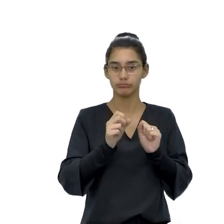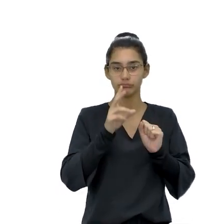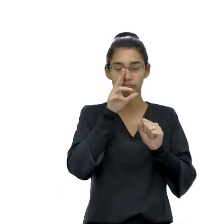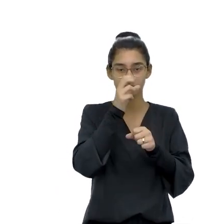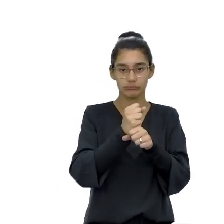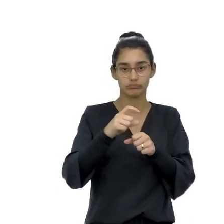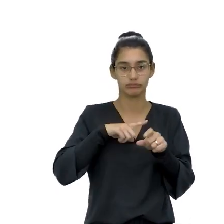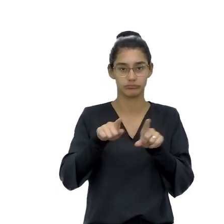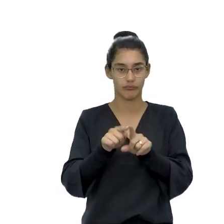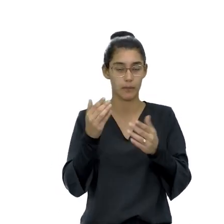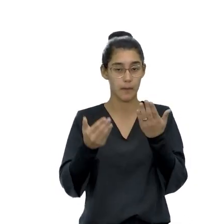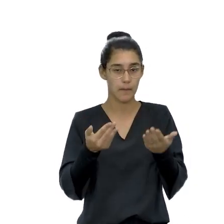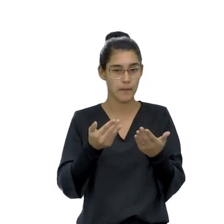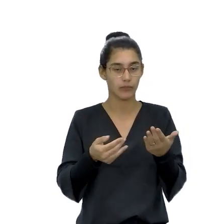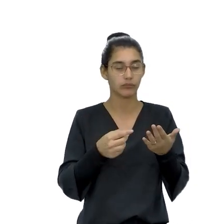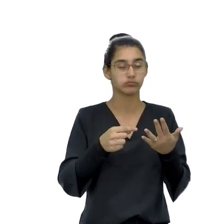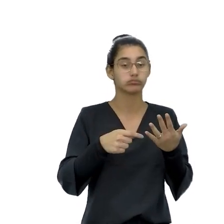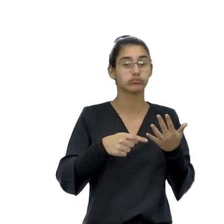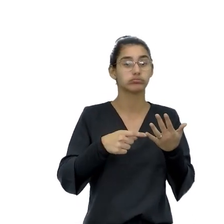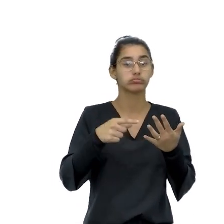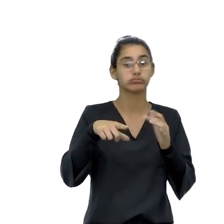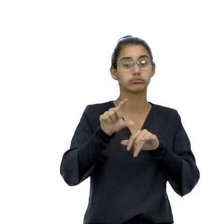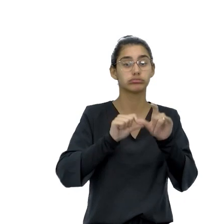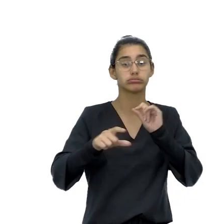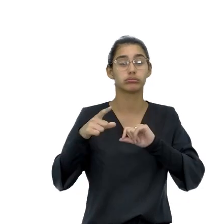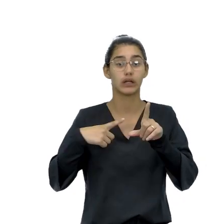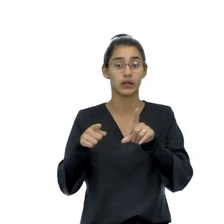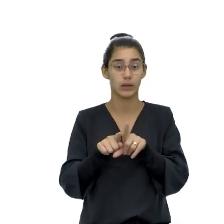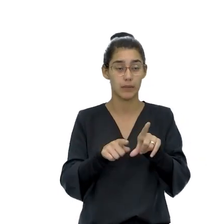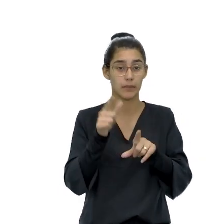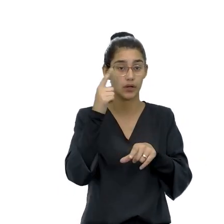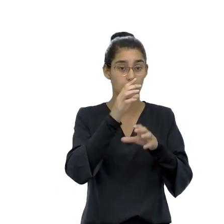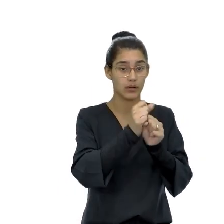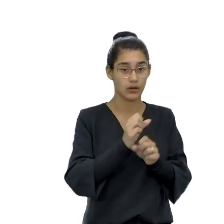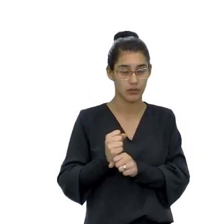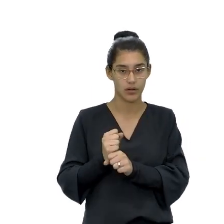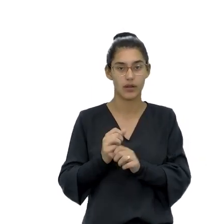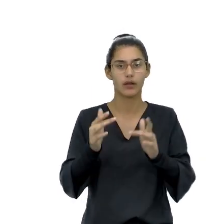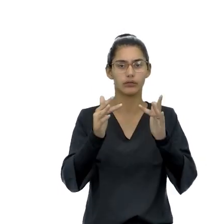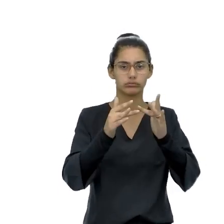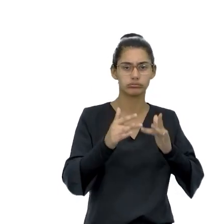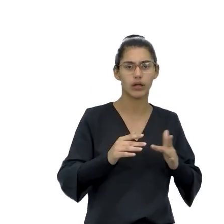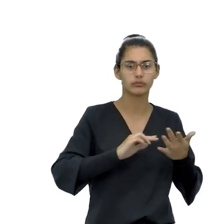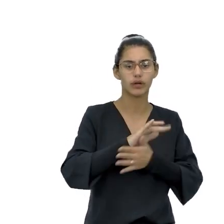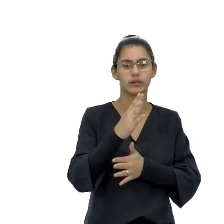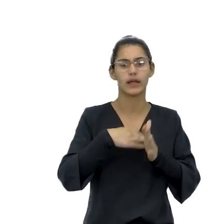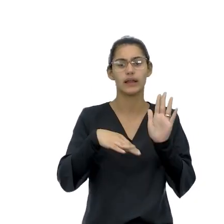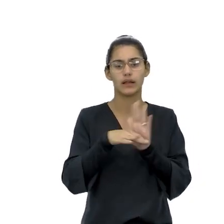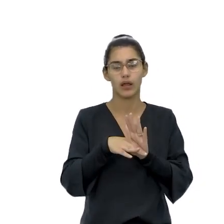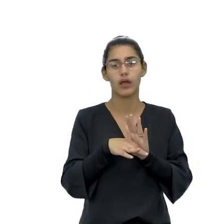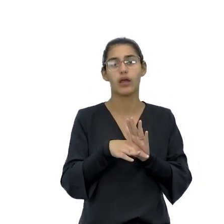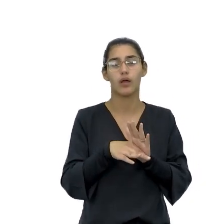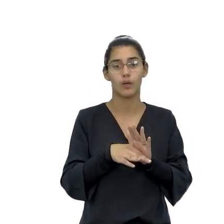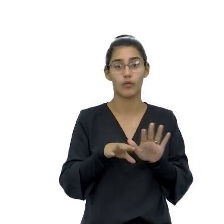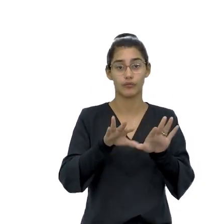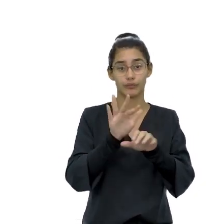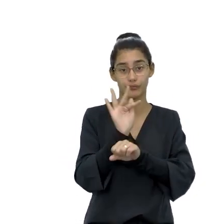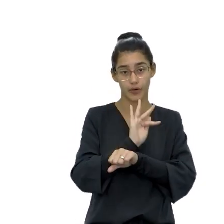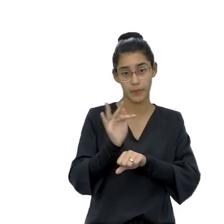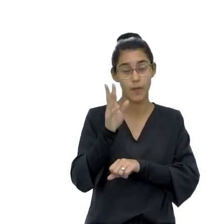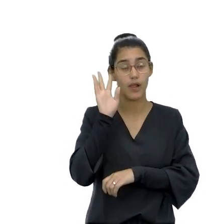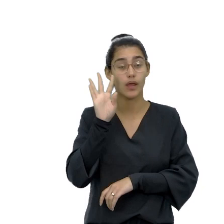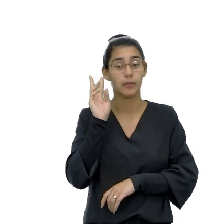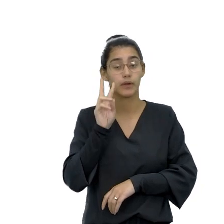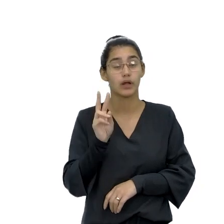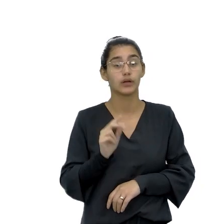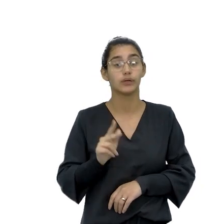potencialidades ali, outras alternativas de resolução, para que ele vá tendo contato, então, até chegar ao algoritmo formal. Lembrando que